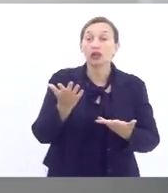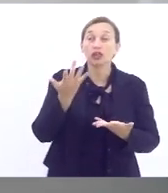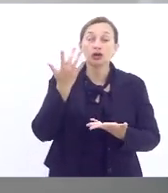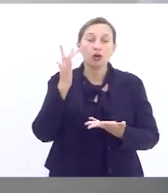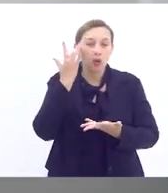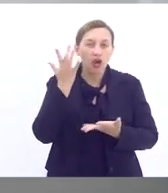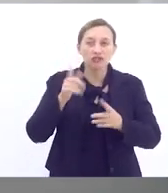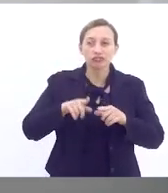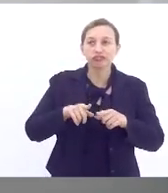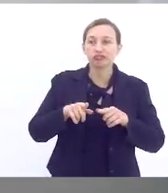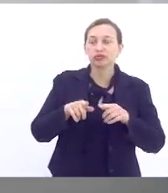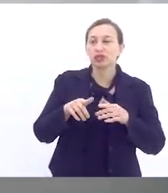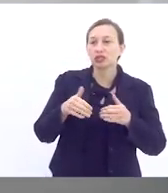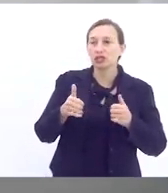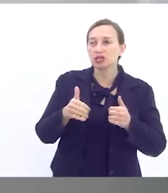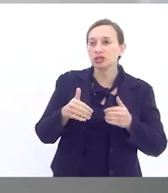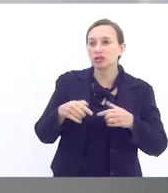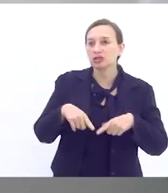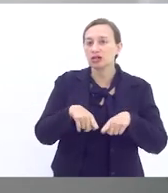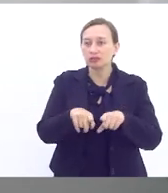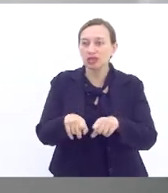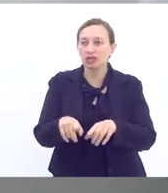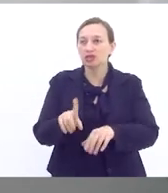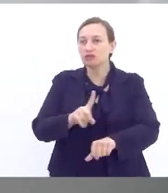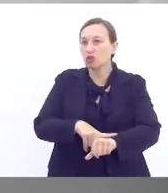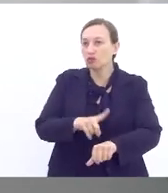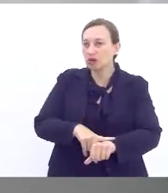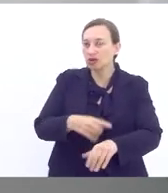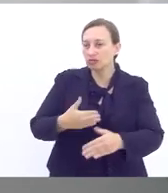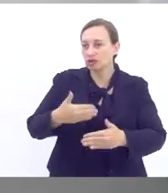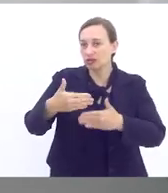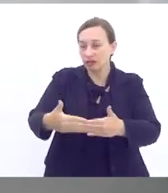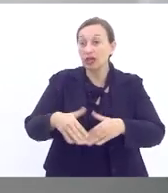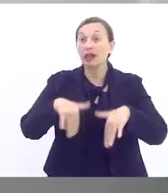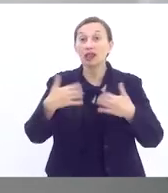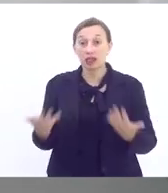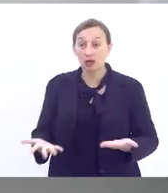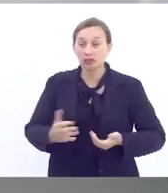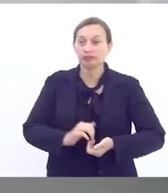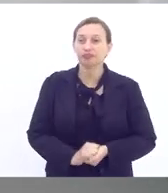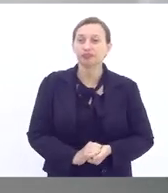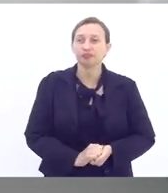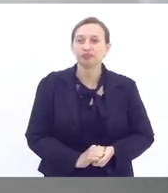caminha para esse momento aí mais à frente então